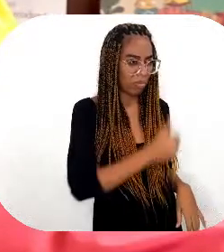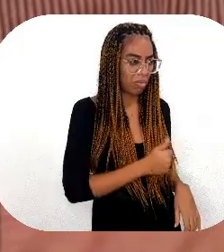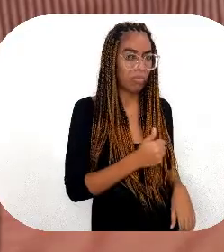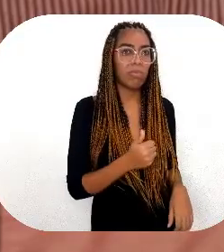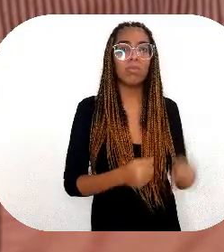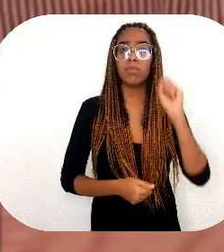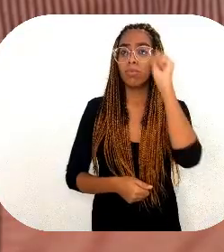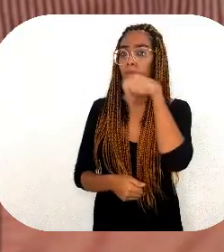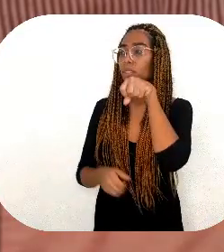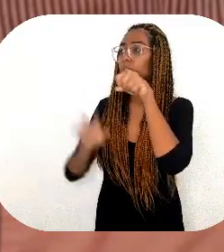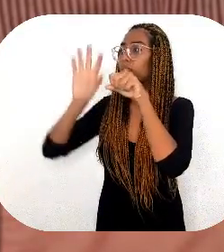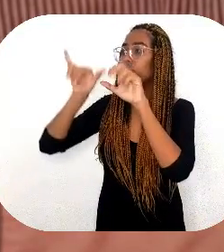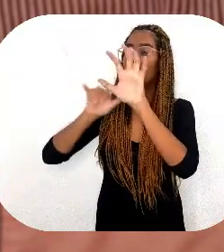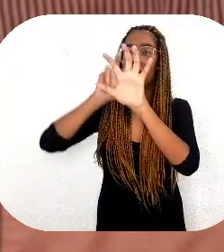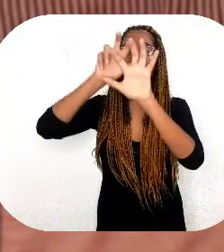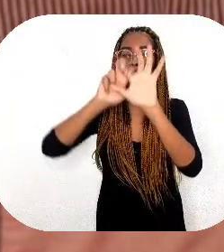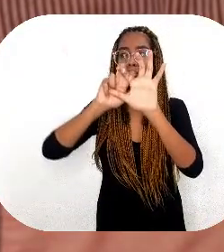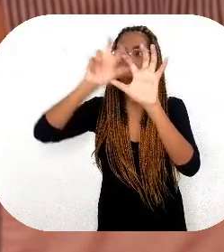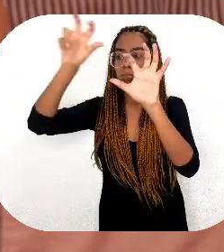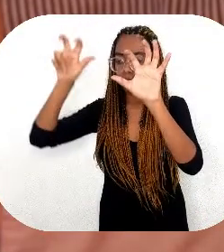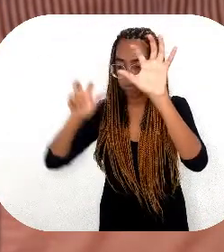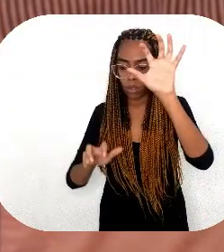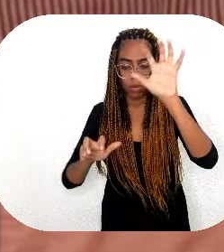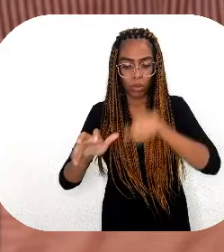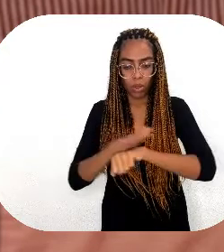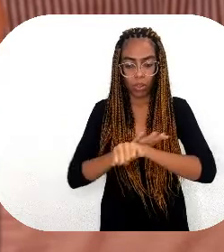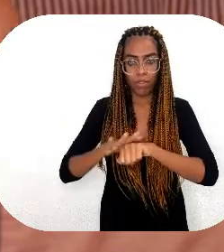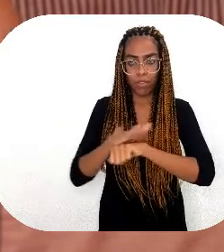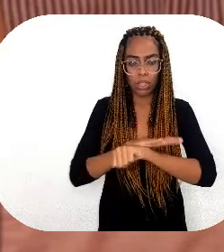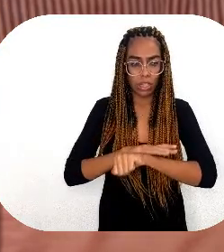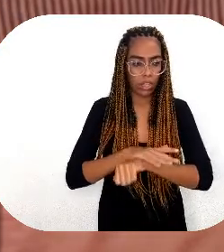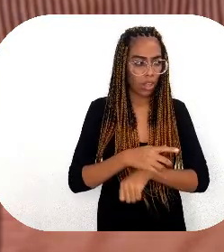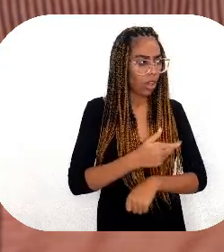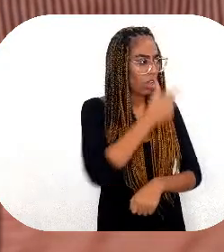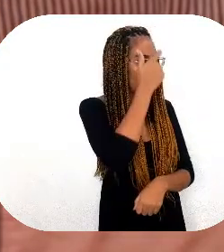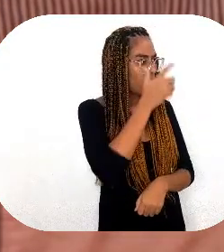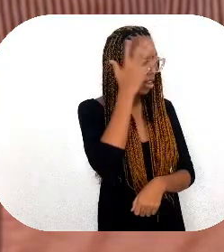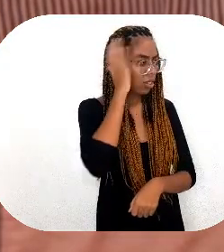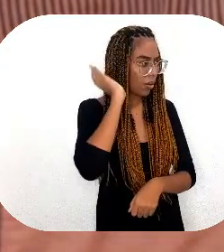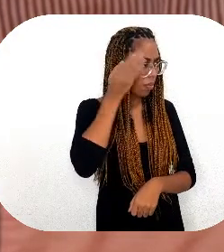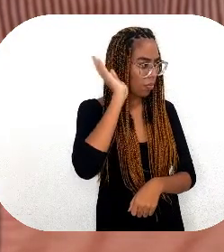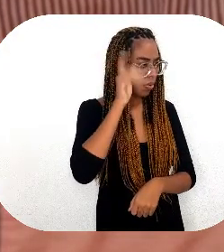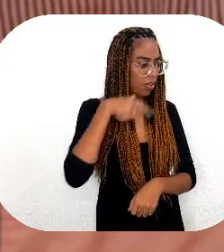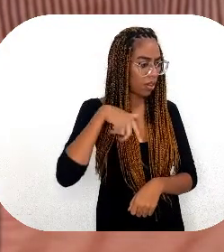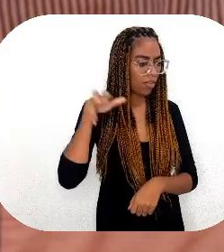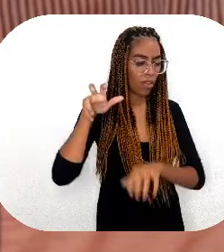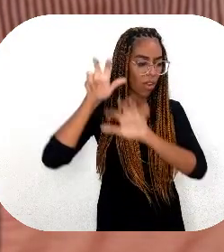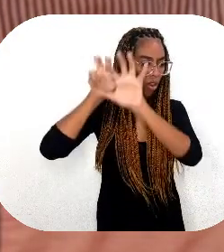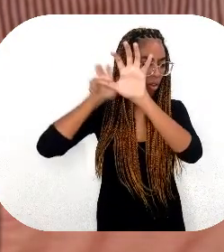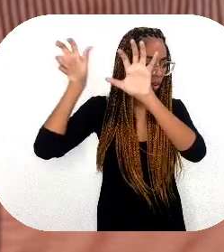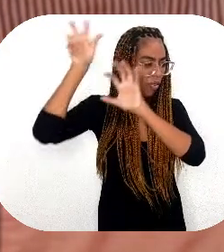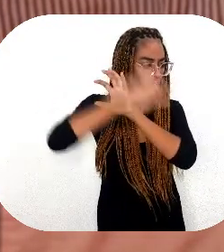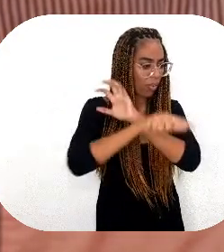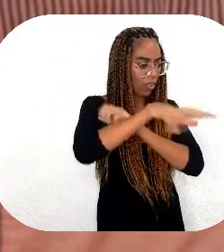bonitinho. Achou bonitinho, é? É, desce aí, vai, desce pra gente conversar assim mais de perto. Oxe, você tá pensando que eu